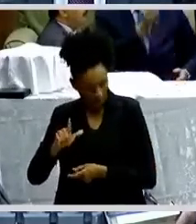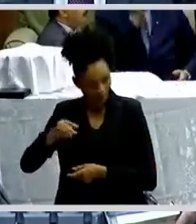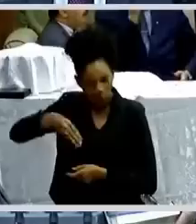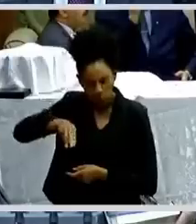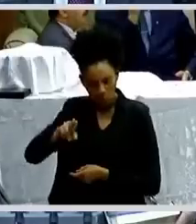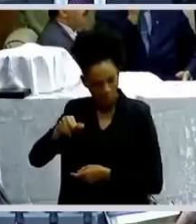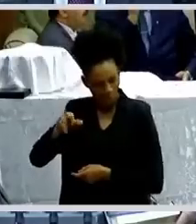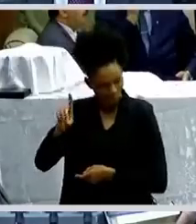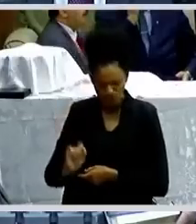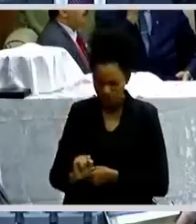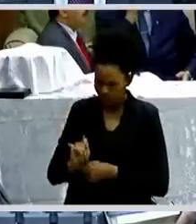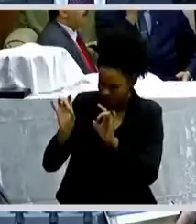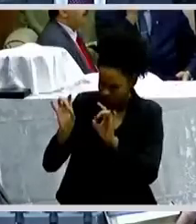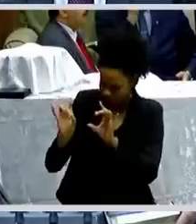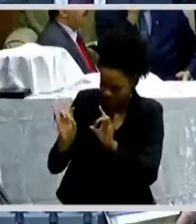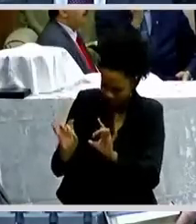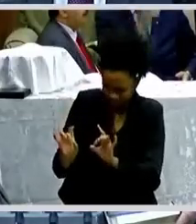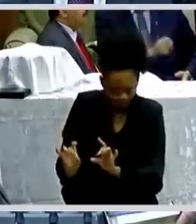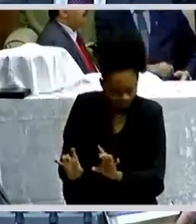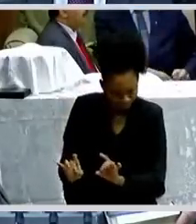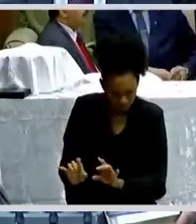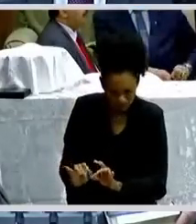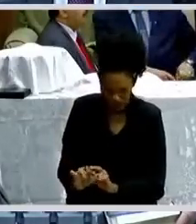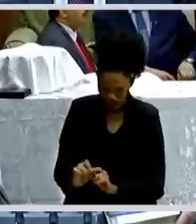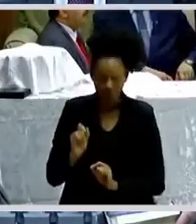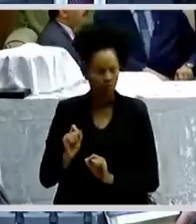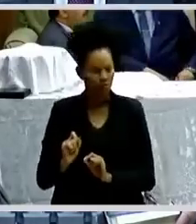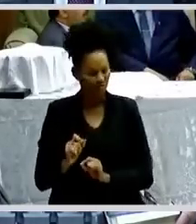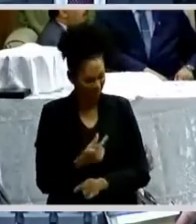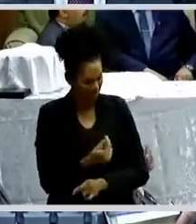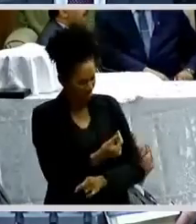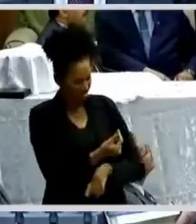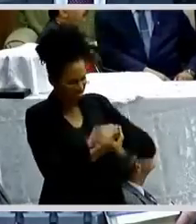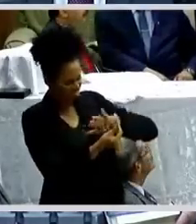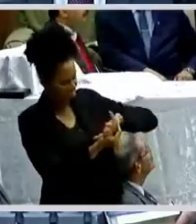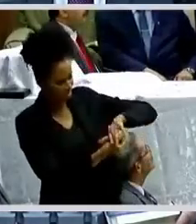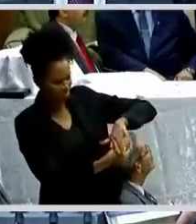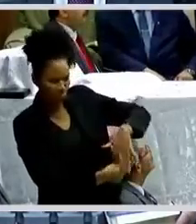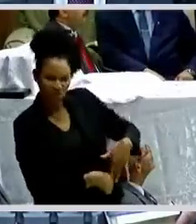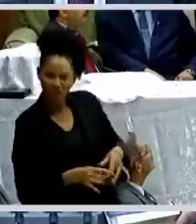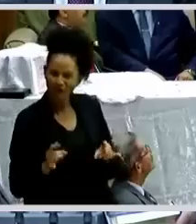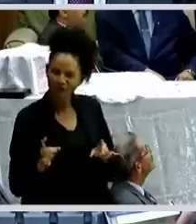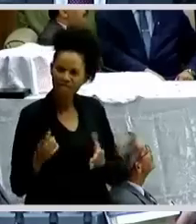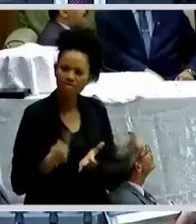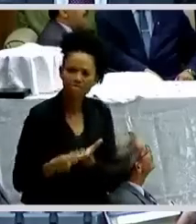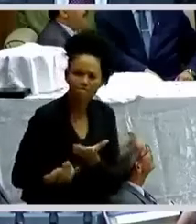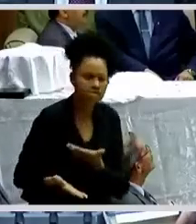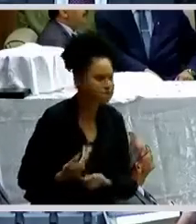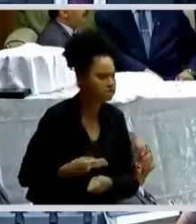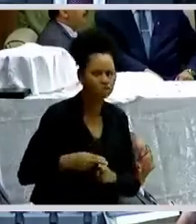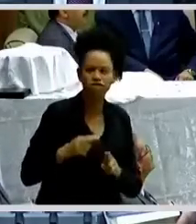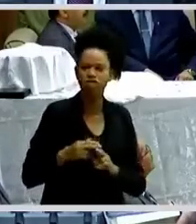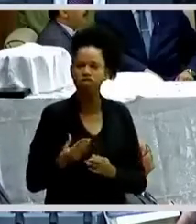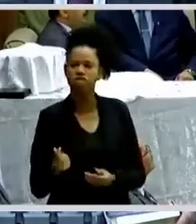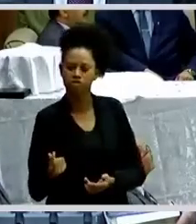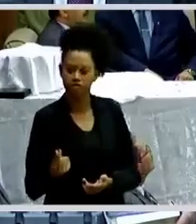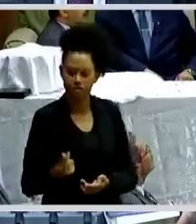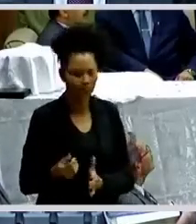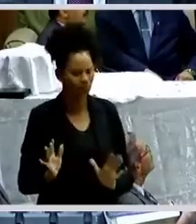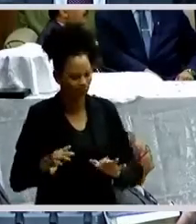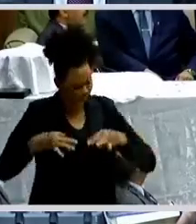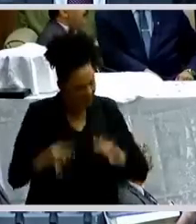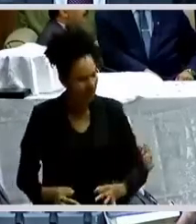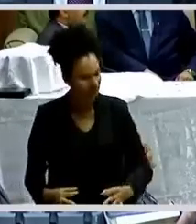honrados, eles davam mais valor à honra do que ao dinheiro, eles não se vendiam. Eram